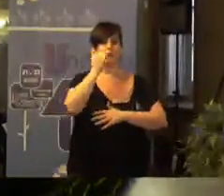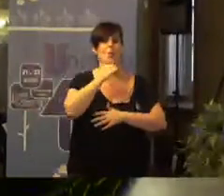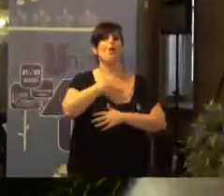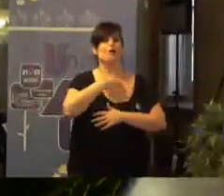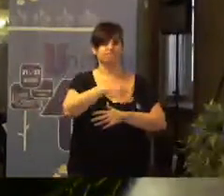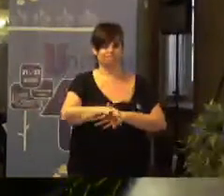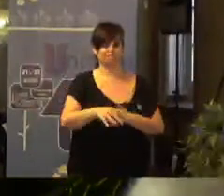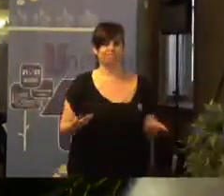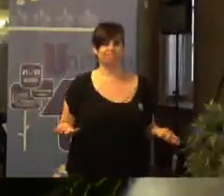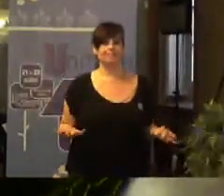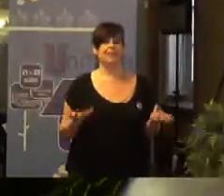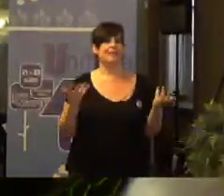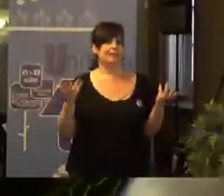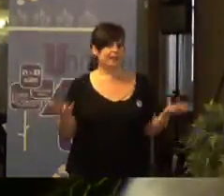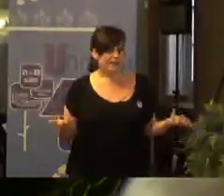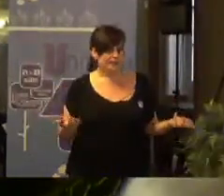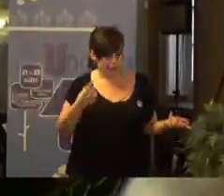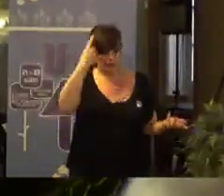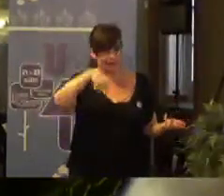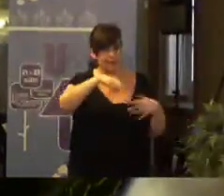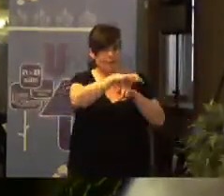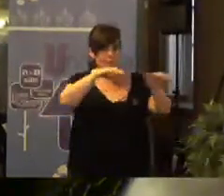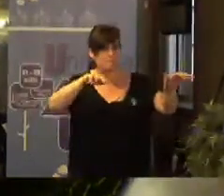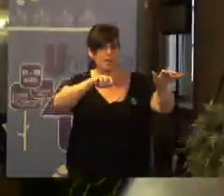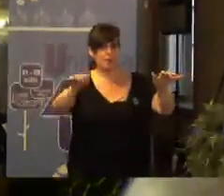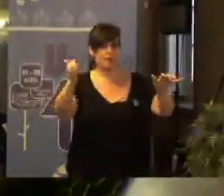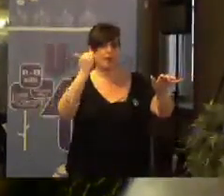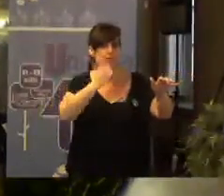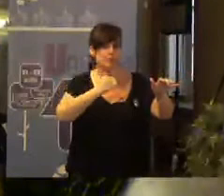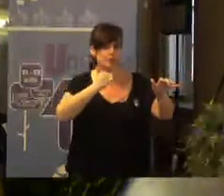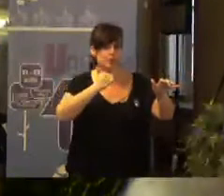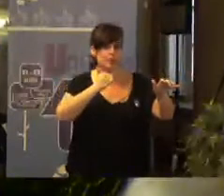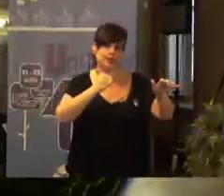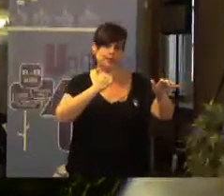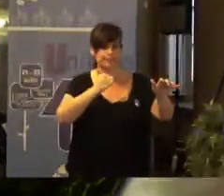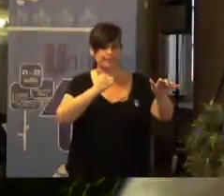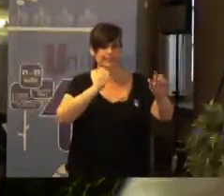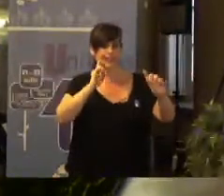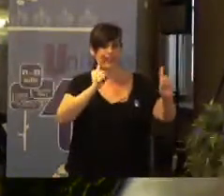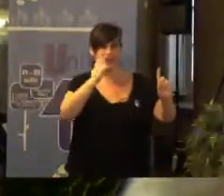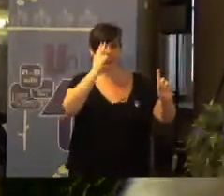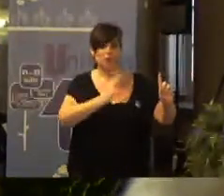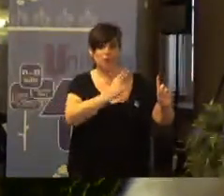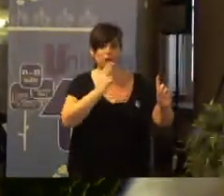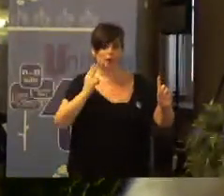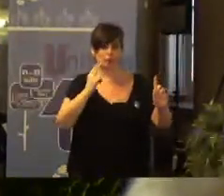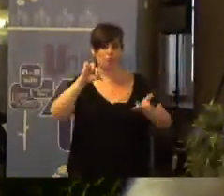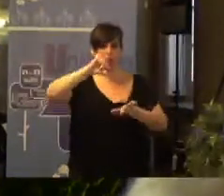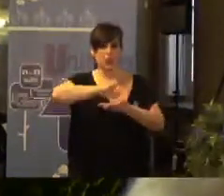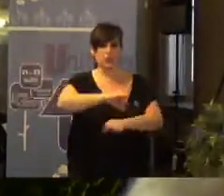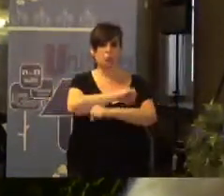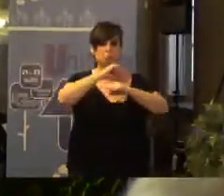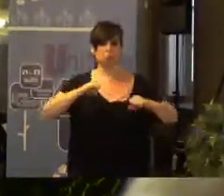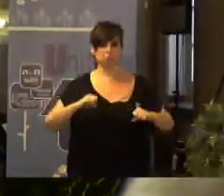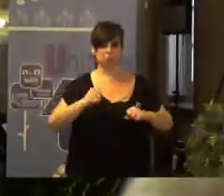E está convencido de que essa maioria absoluta, e as sondagens confirmam, se consegue ao centro. Ou